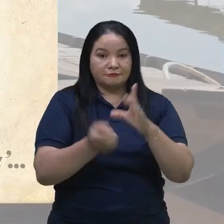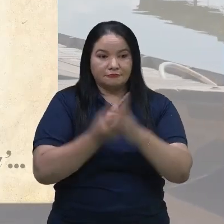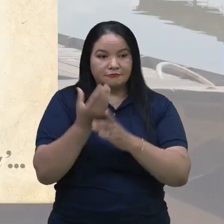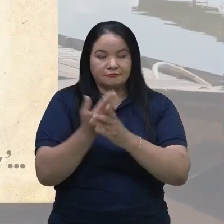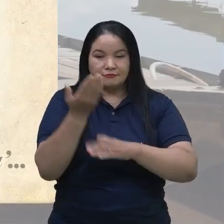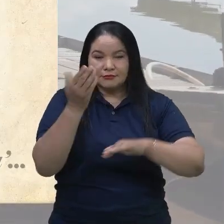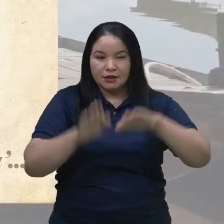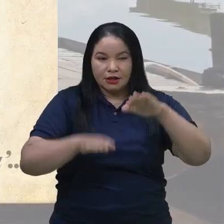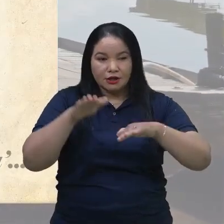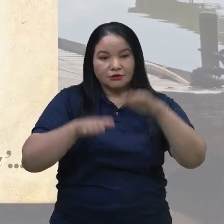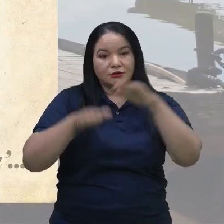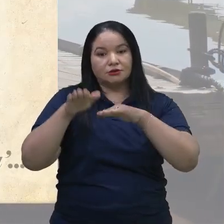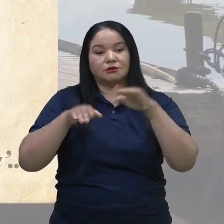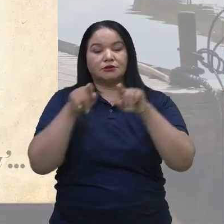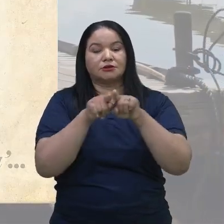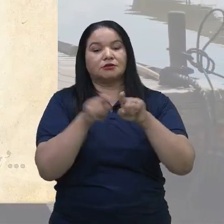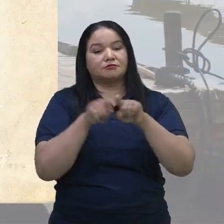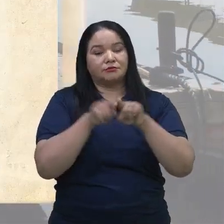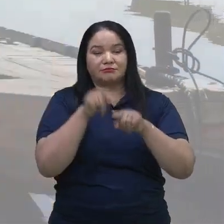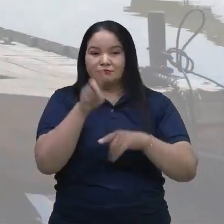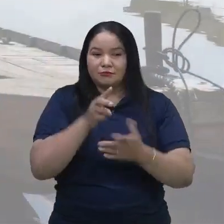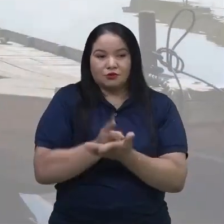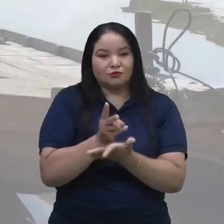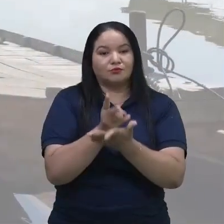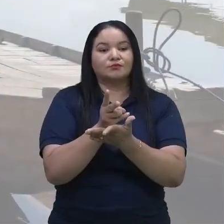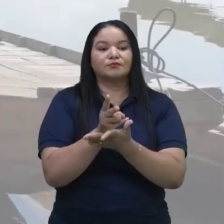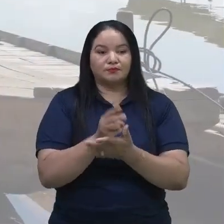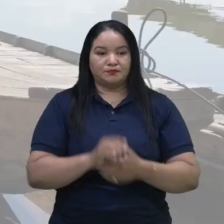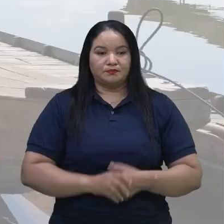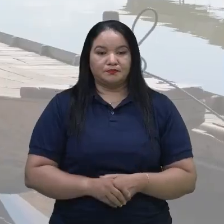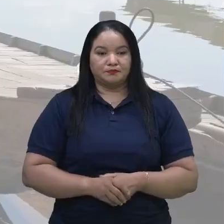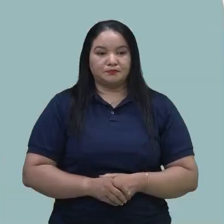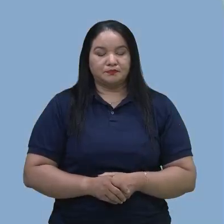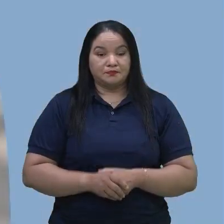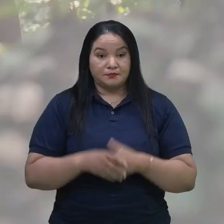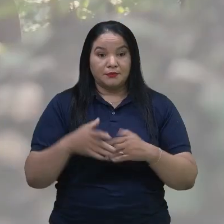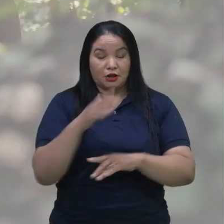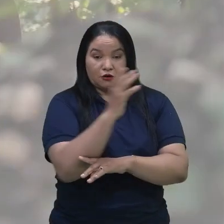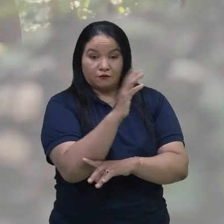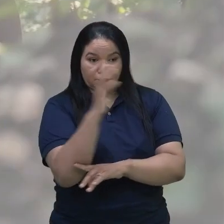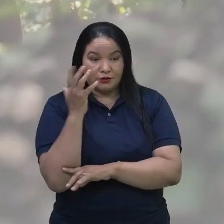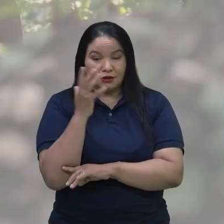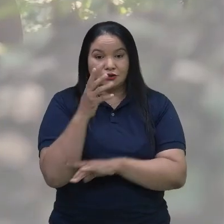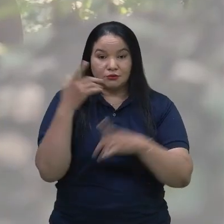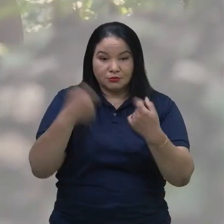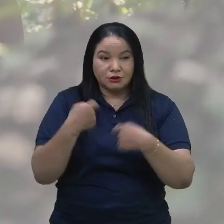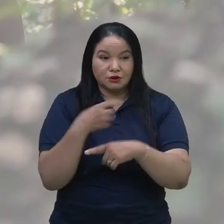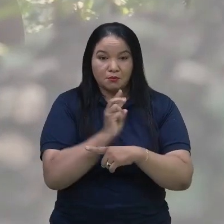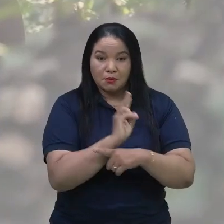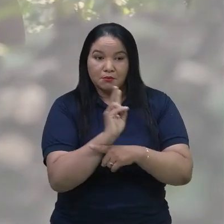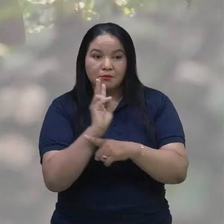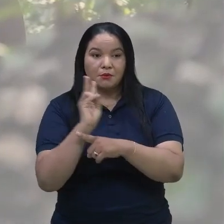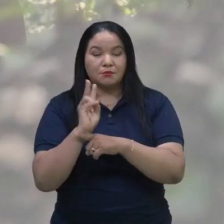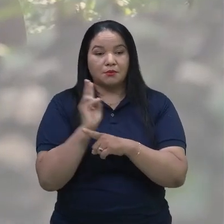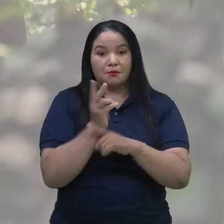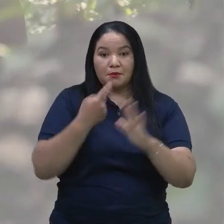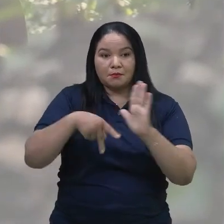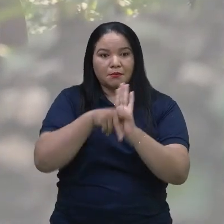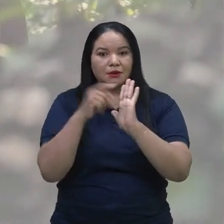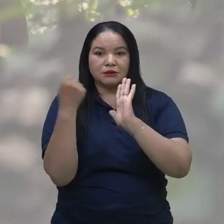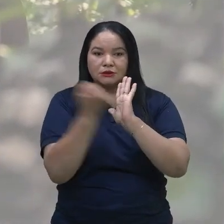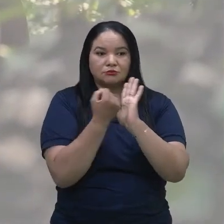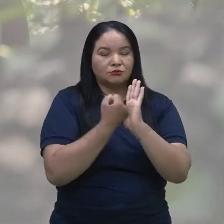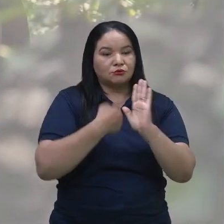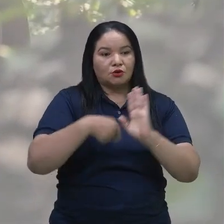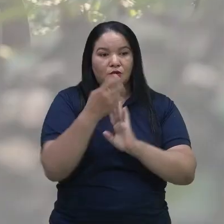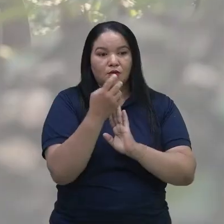desigualdade ressoa com força nesse contexto. A floresta, que deveria ser protegida como patrimônio natural e